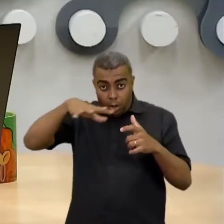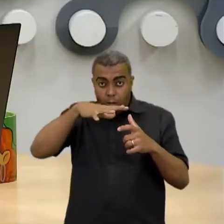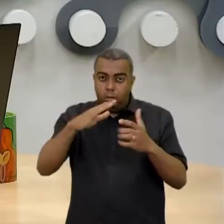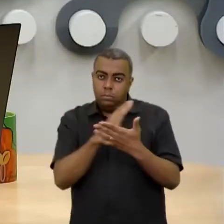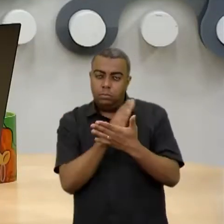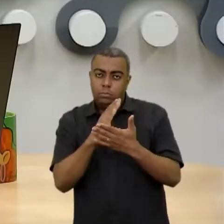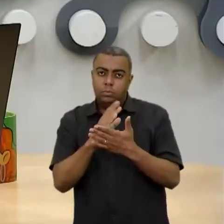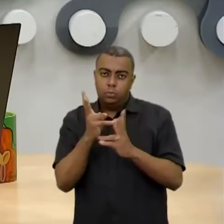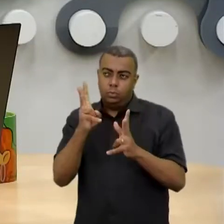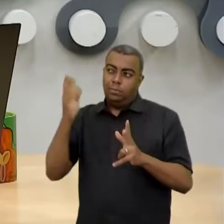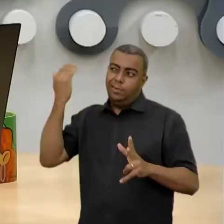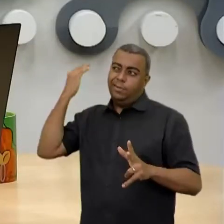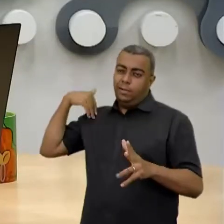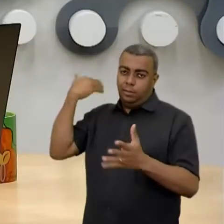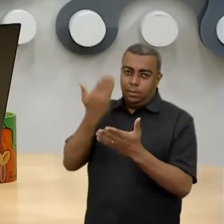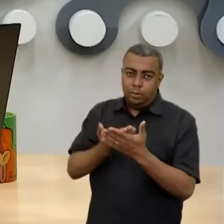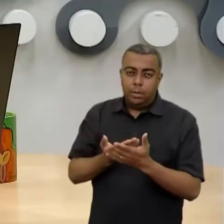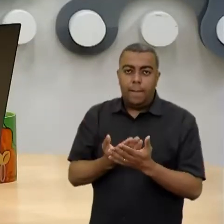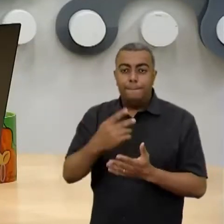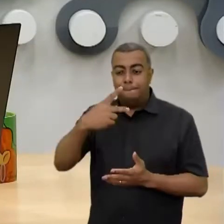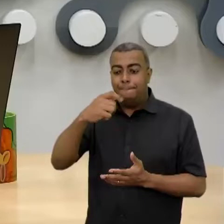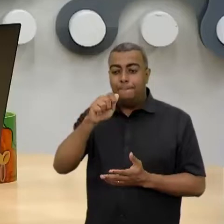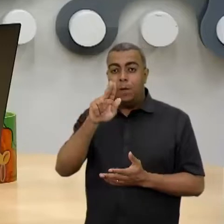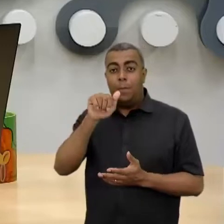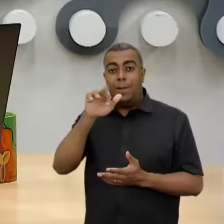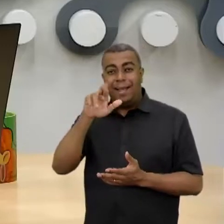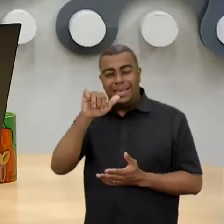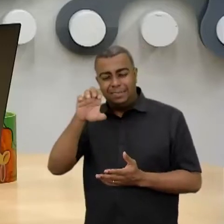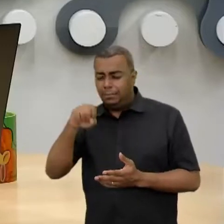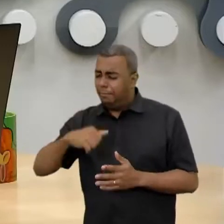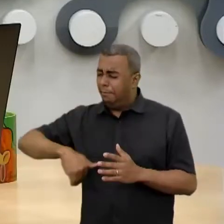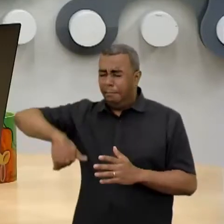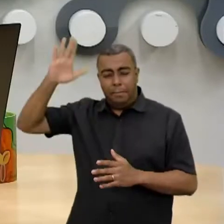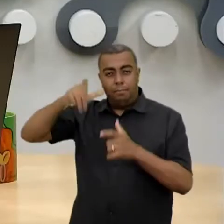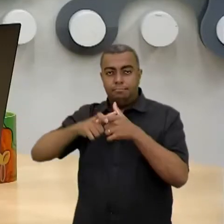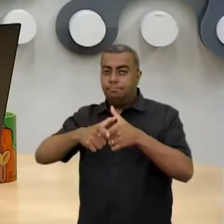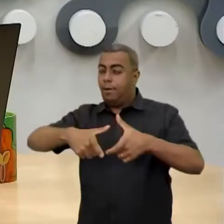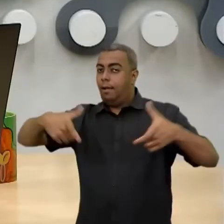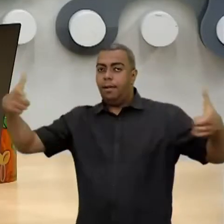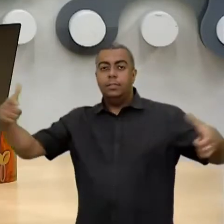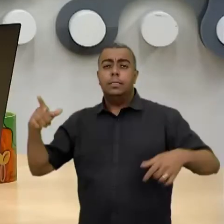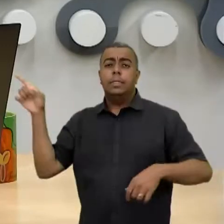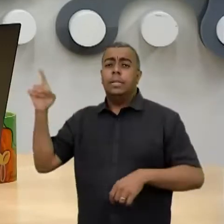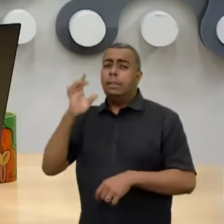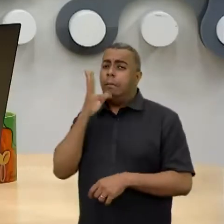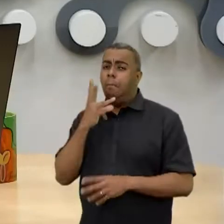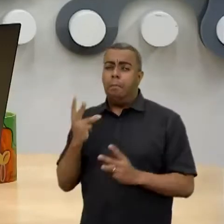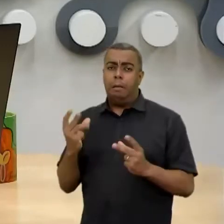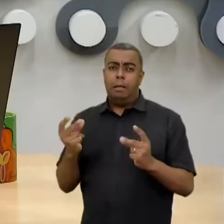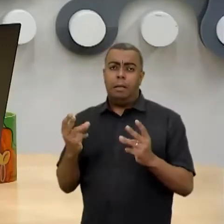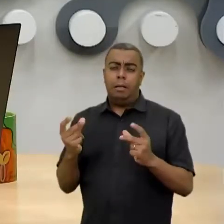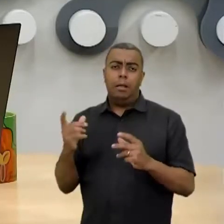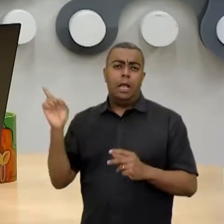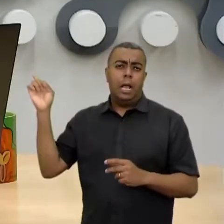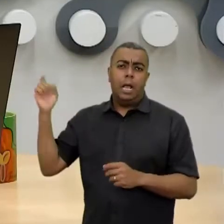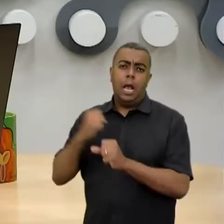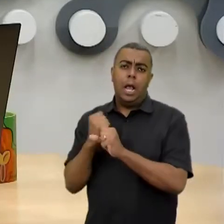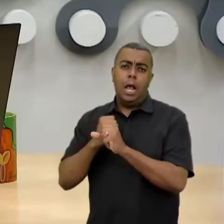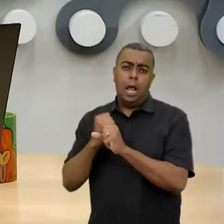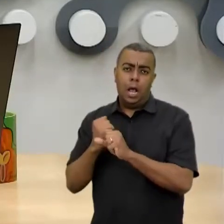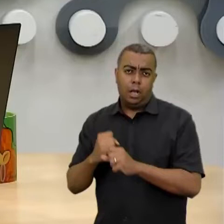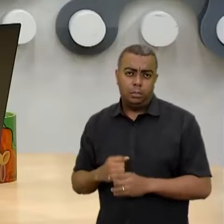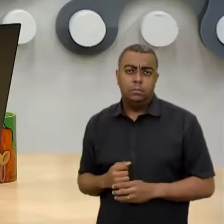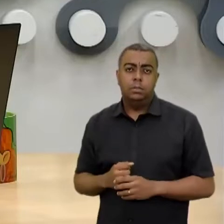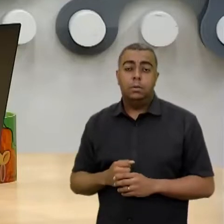quilombolas. A gente fala muito dos Palmares porque foi a maior, foi a que durou mais tempo, né, que resistiu por muito tempo.